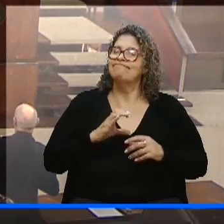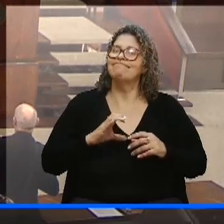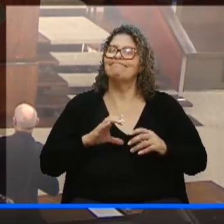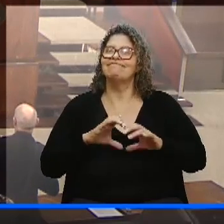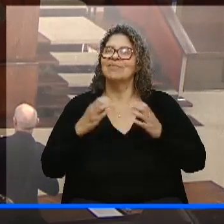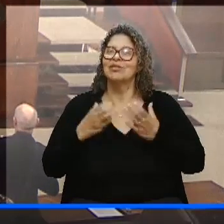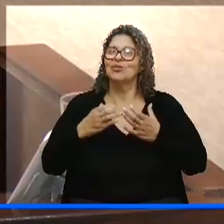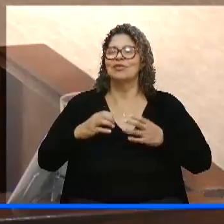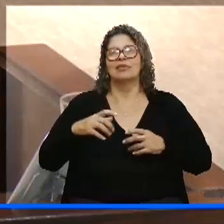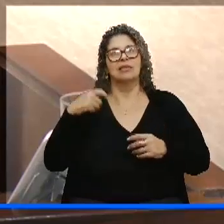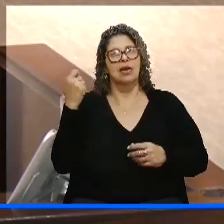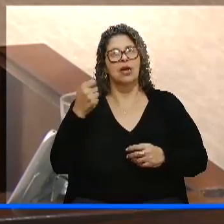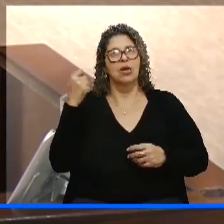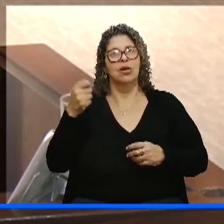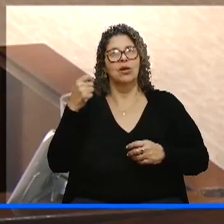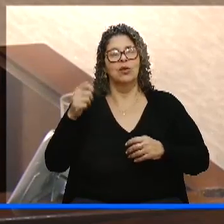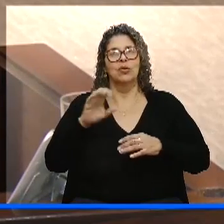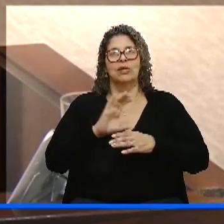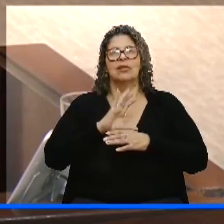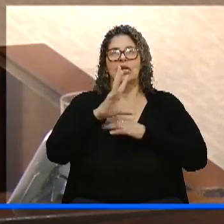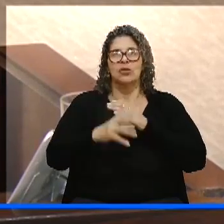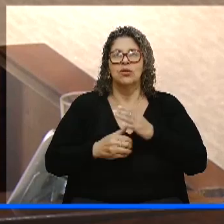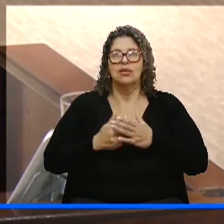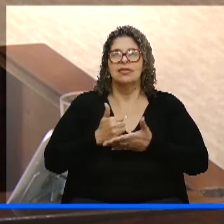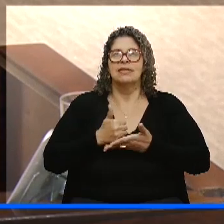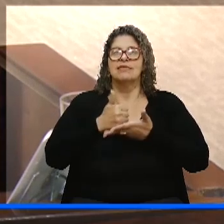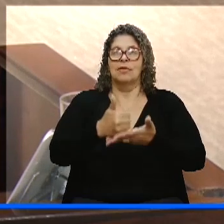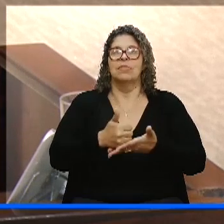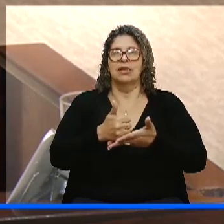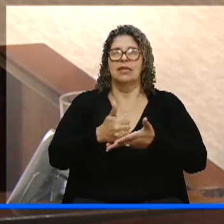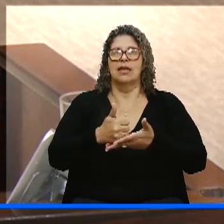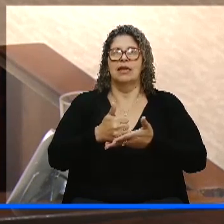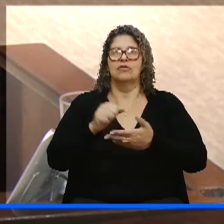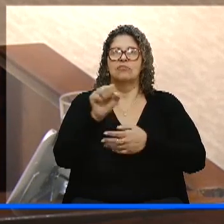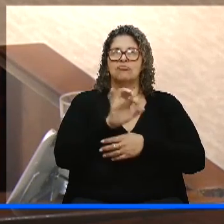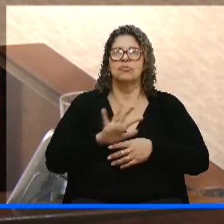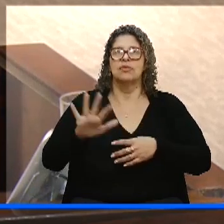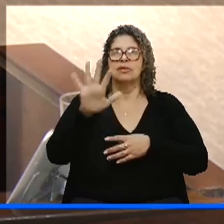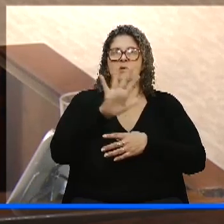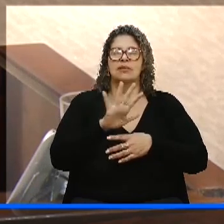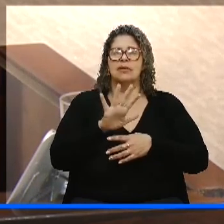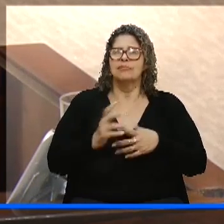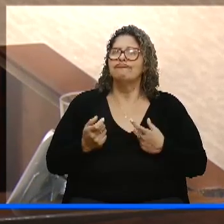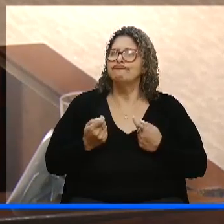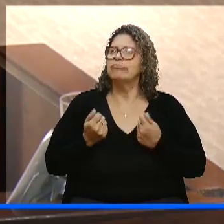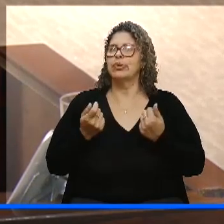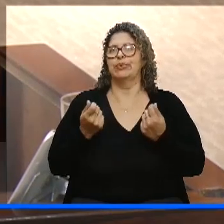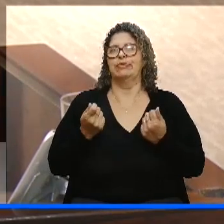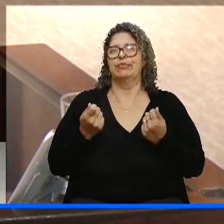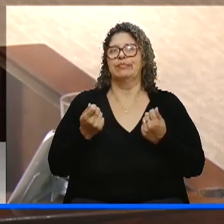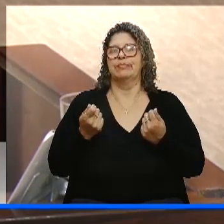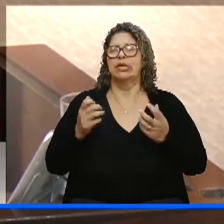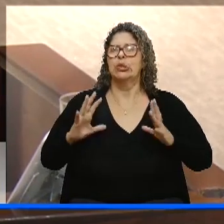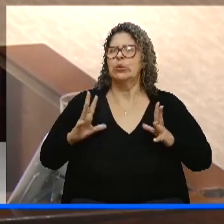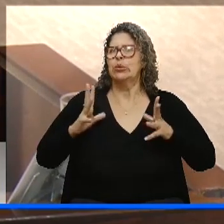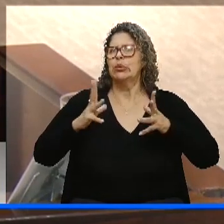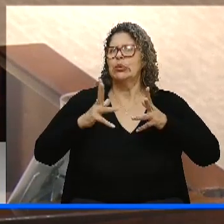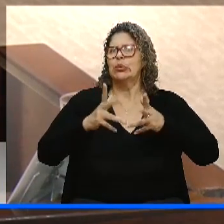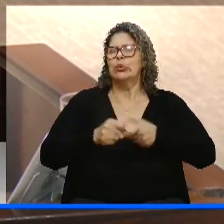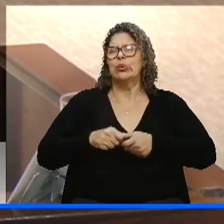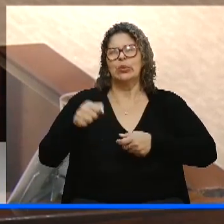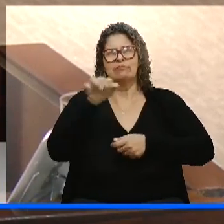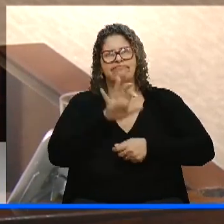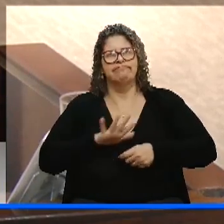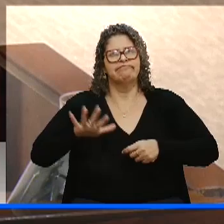sobre a sustentabilidade do estado brasileiro sustentabilidade do ponto de vista econômico quase toda a população do nosso país